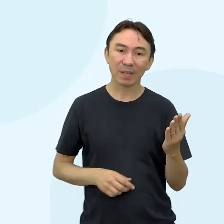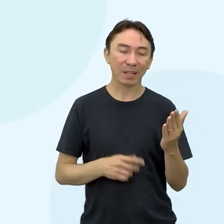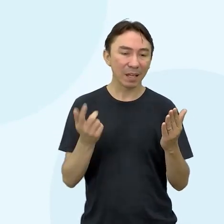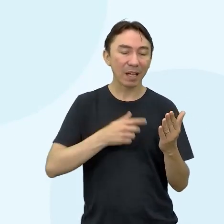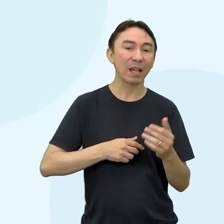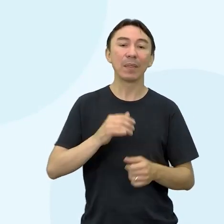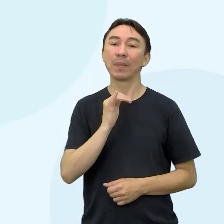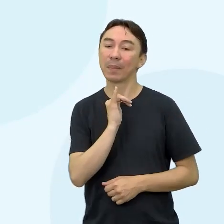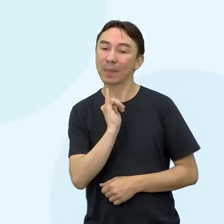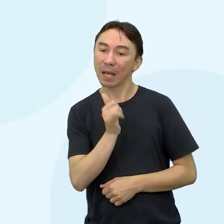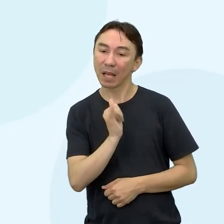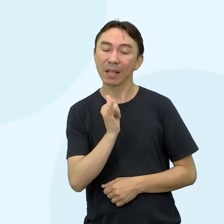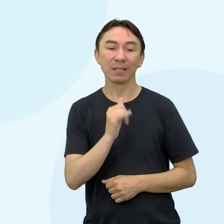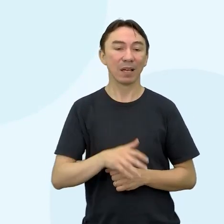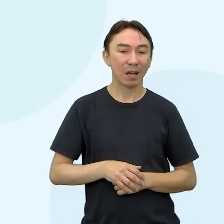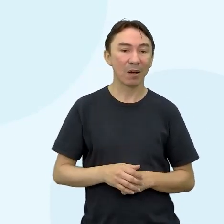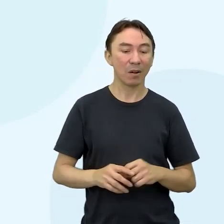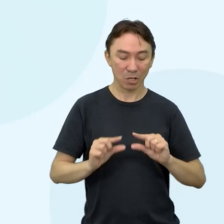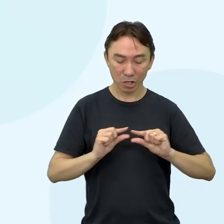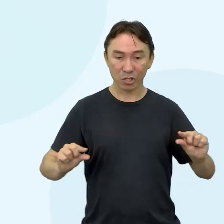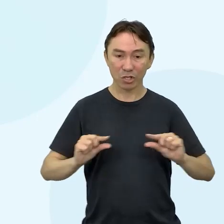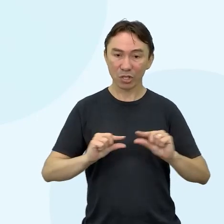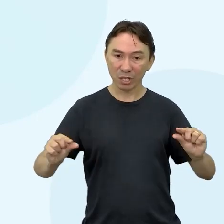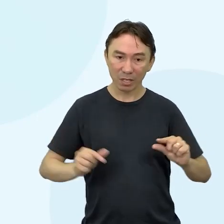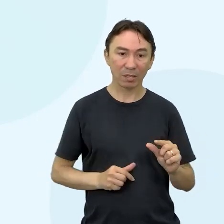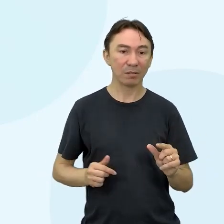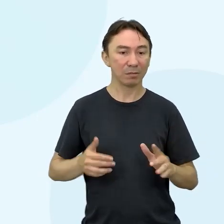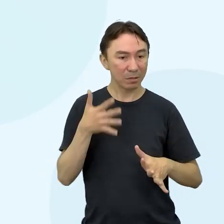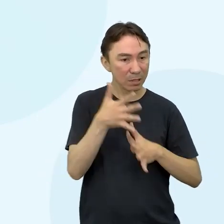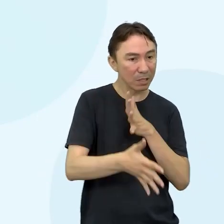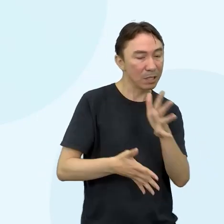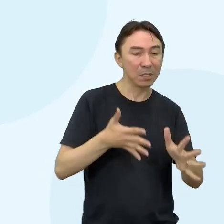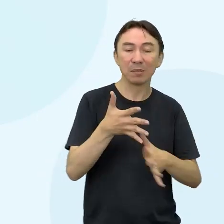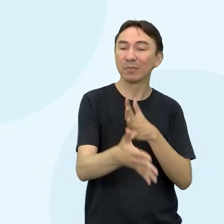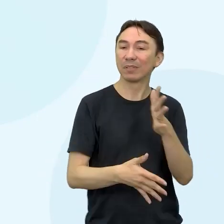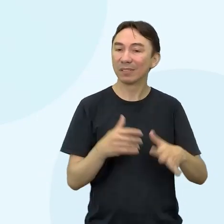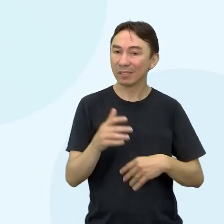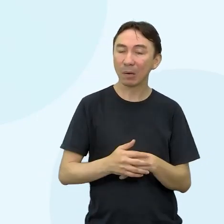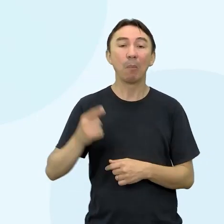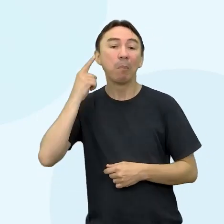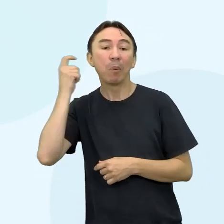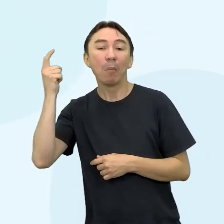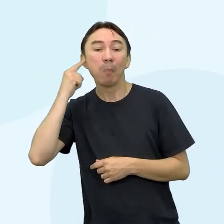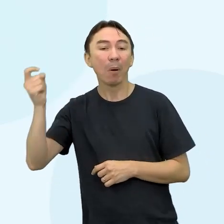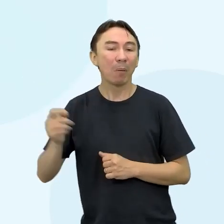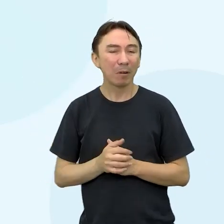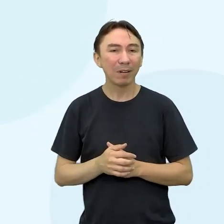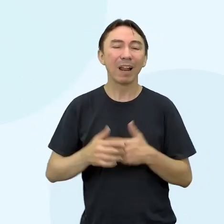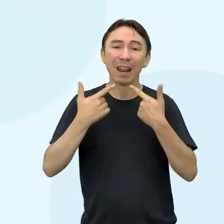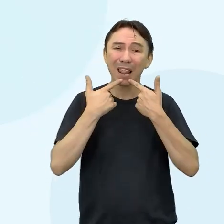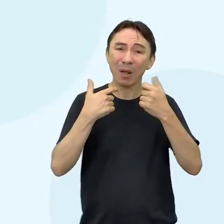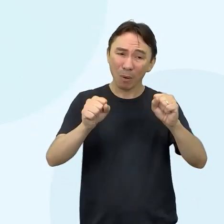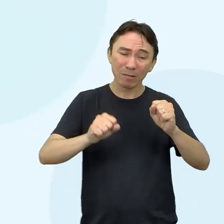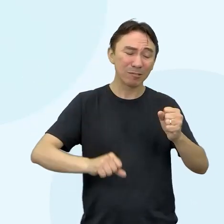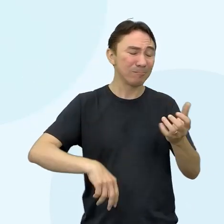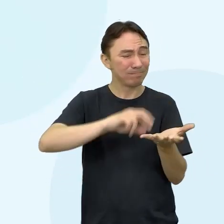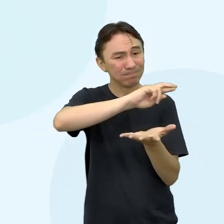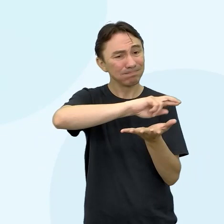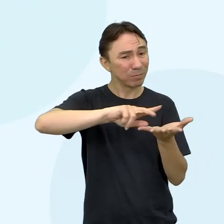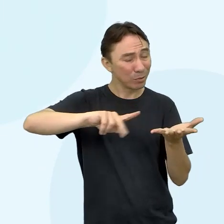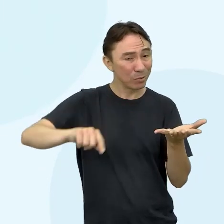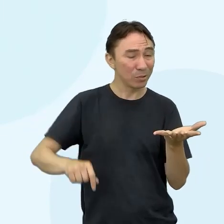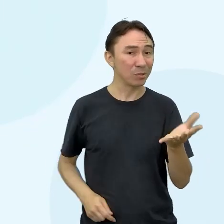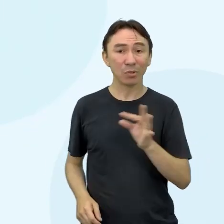visuais, estáticos em movimento, sons, libras e diversos recursos de linguagem para que todos tenham acesso